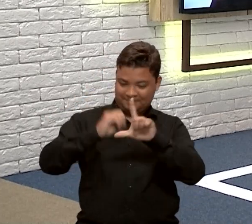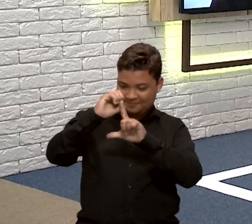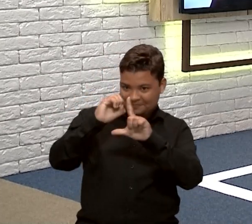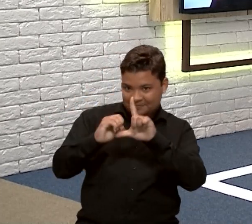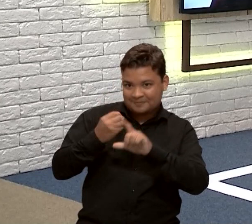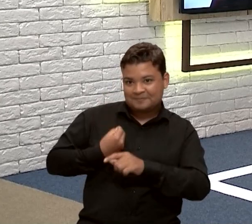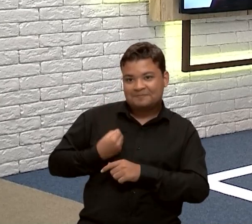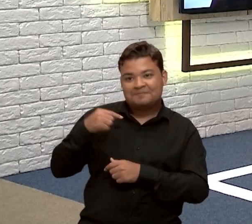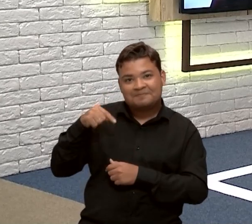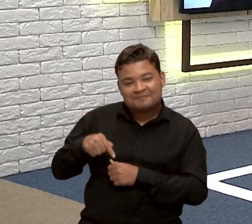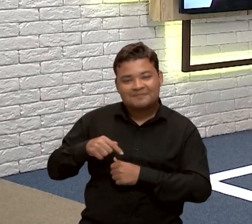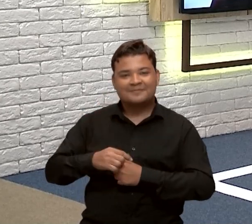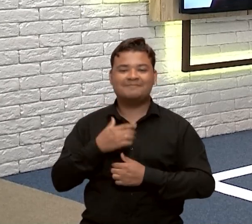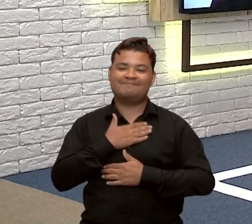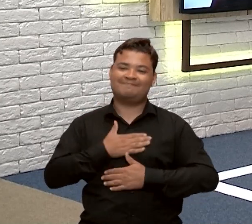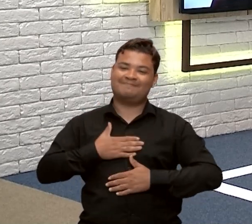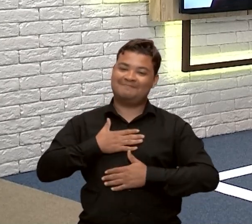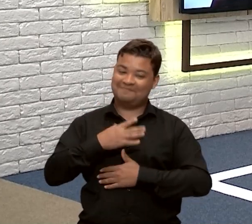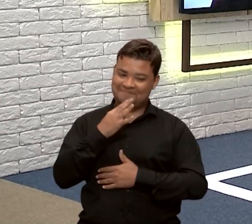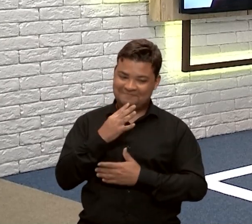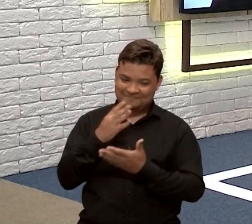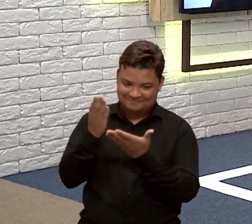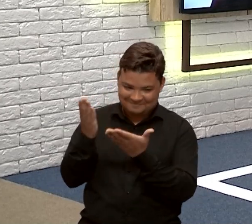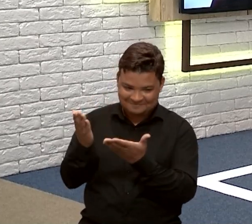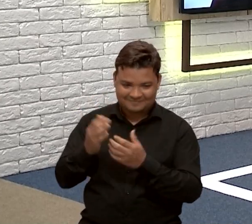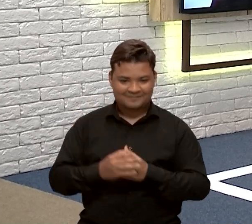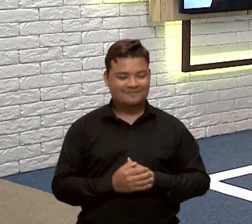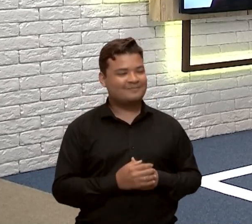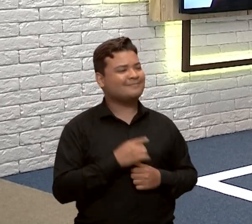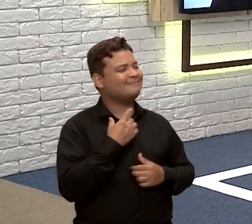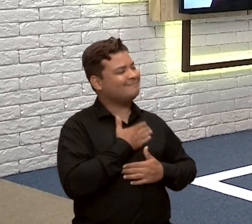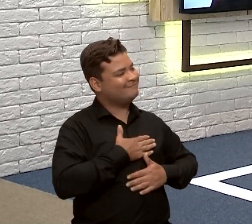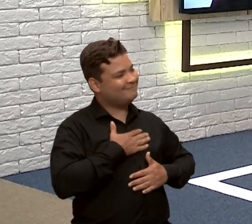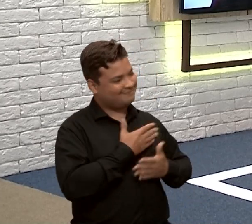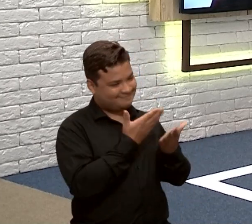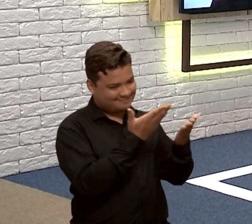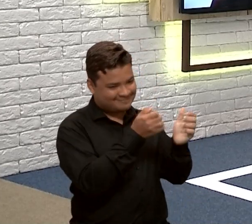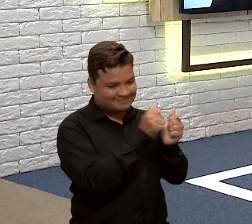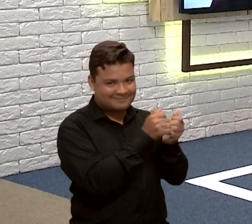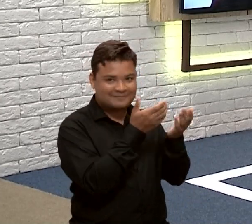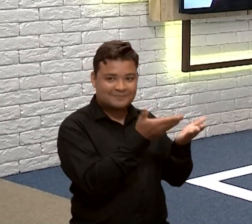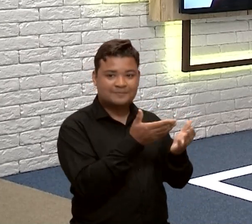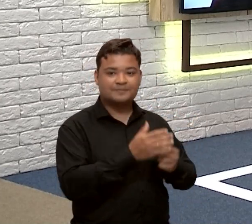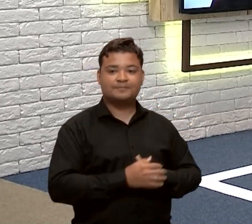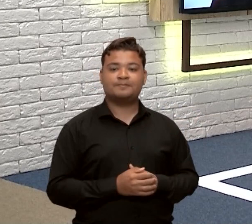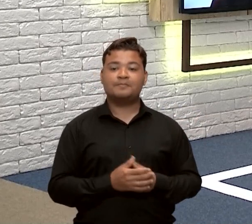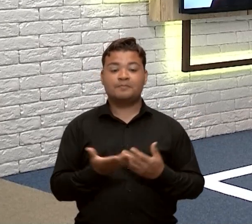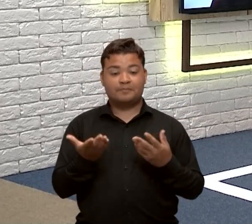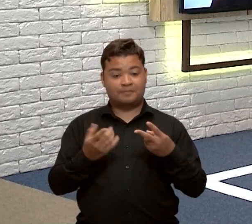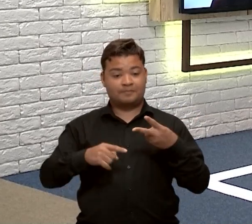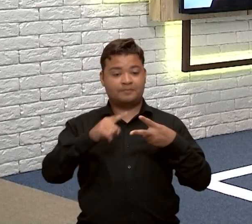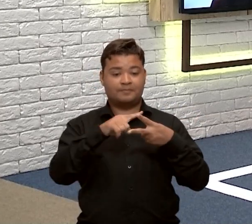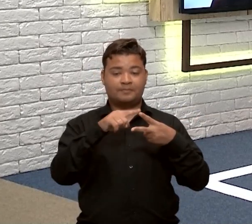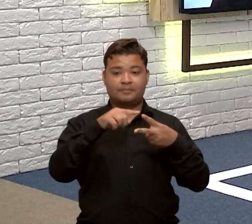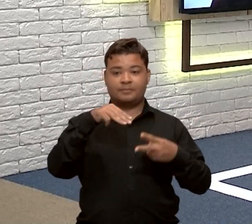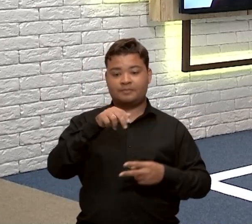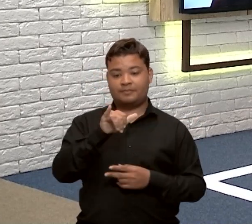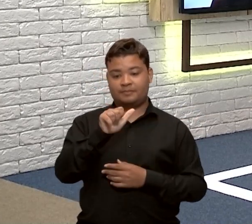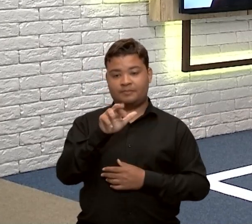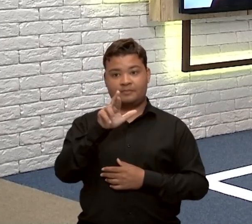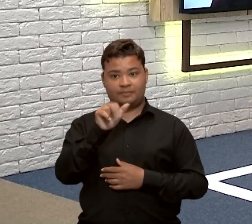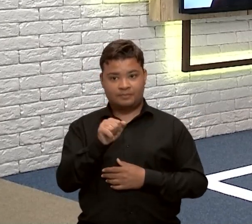UFG. Um prazer conhecê-la. Prazer é todo nosso. E também vamos entrevistar a Maíra Inhanhes,